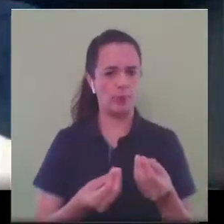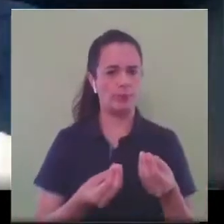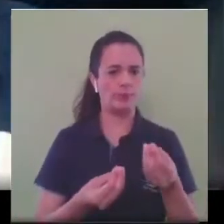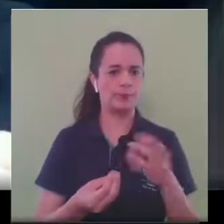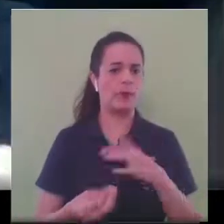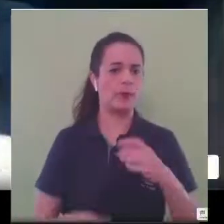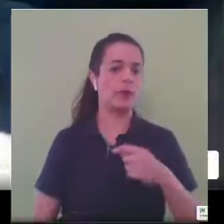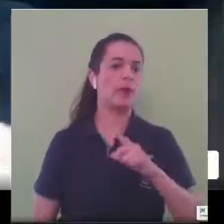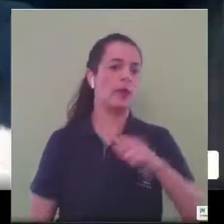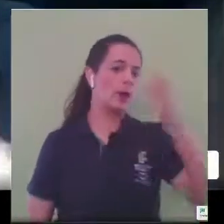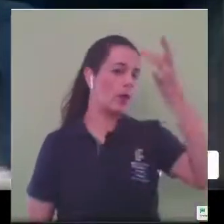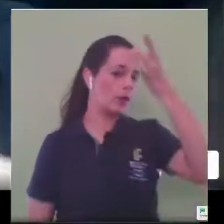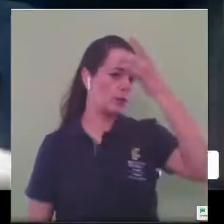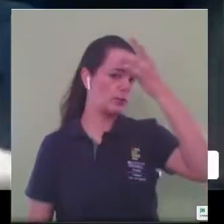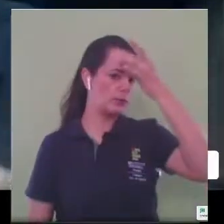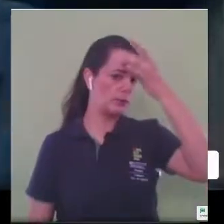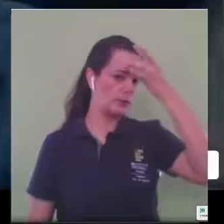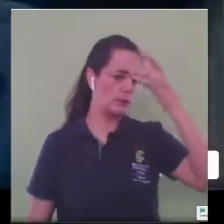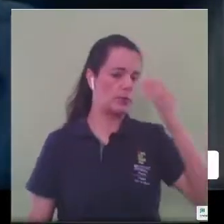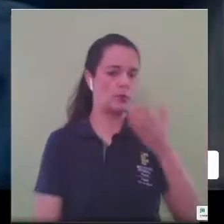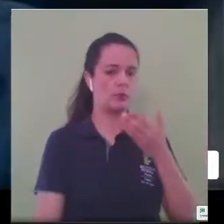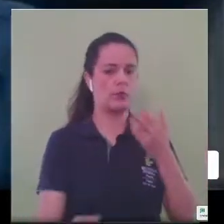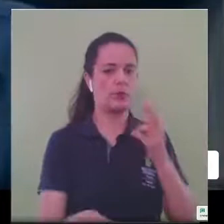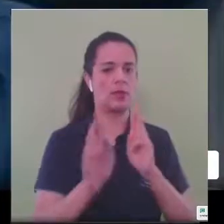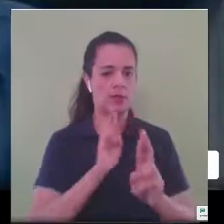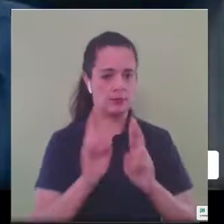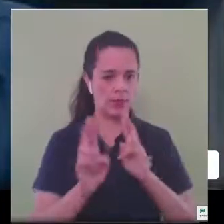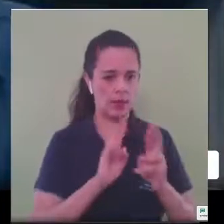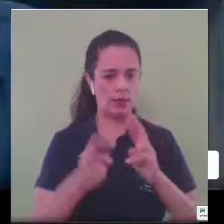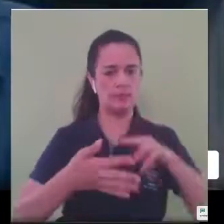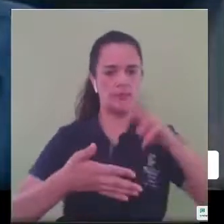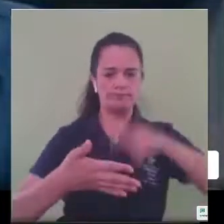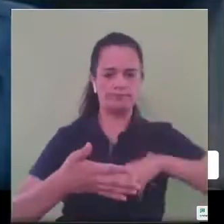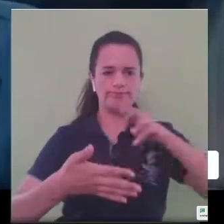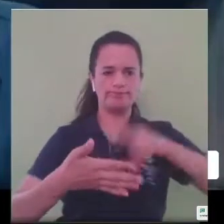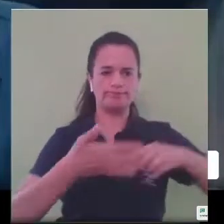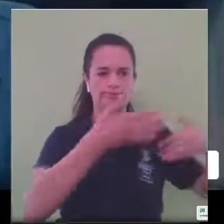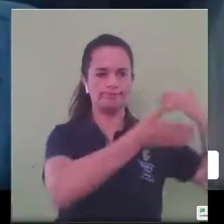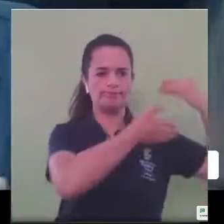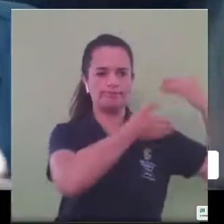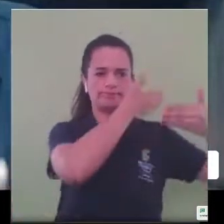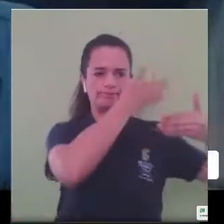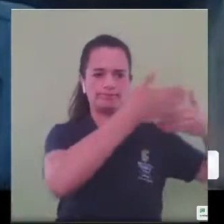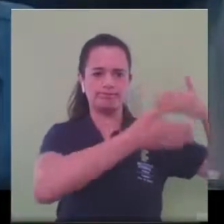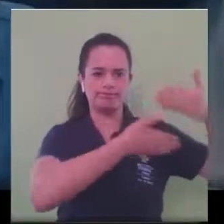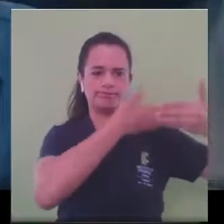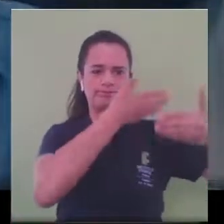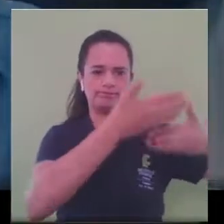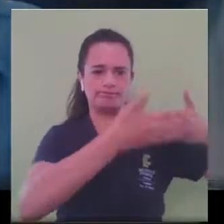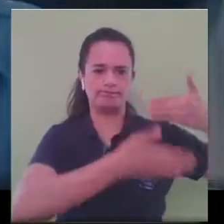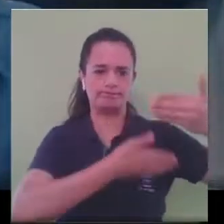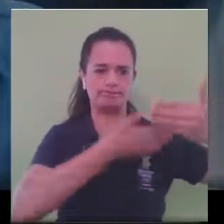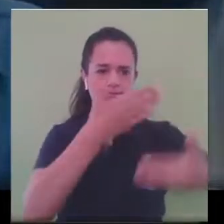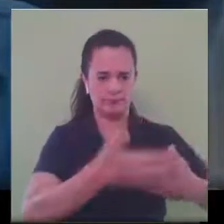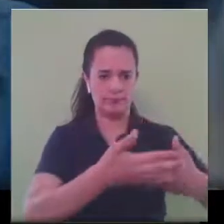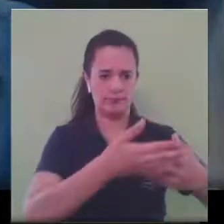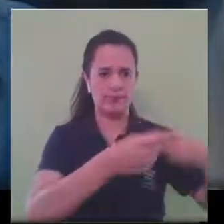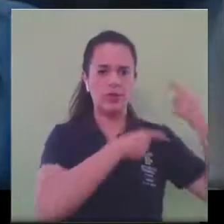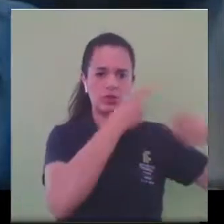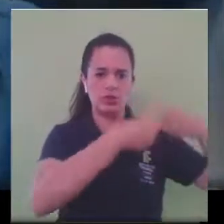as gerações vão lendo e relendo ao longo do tempo, né? É uma obra que ultrapassa